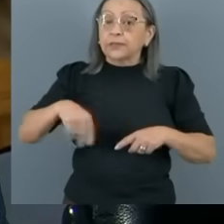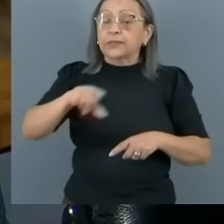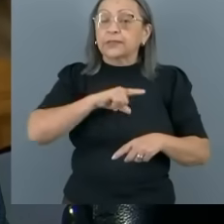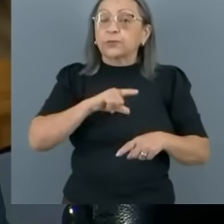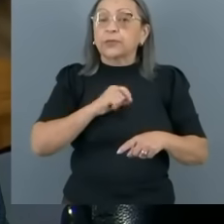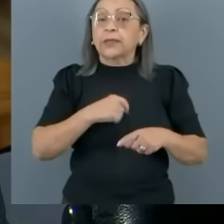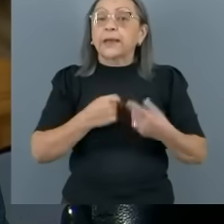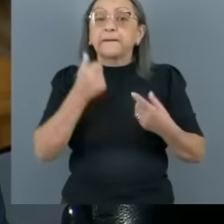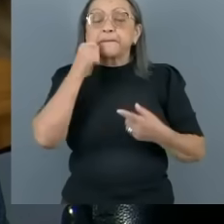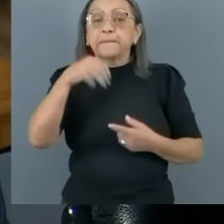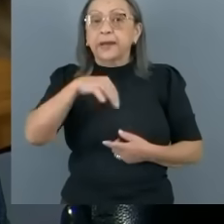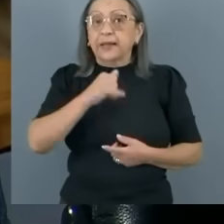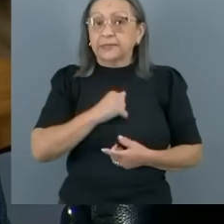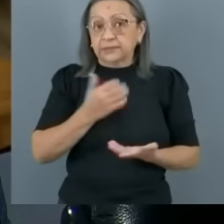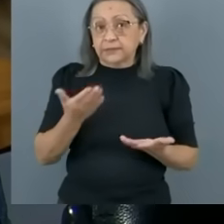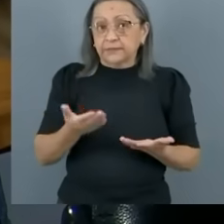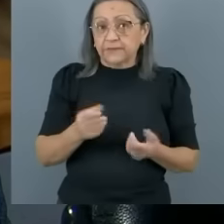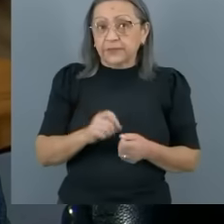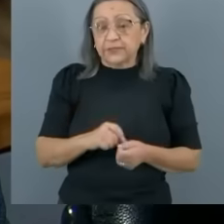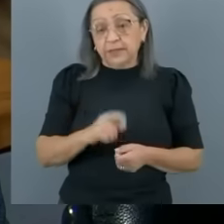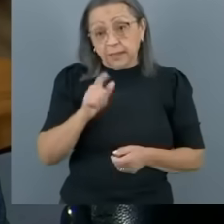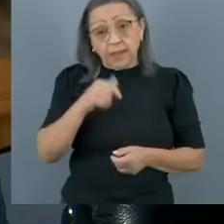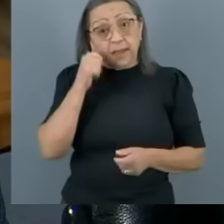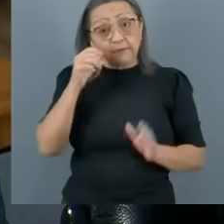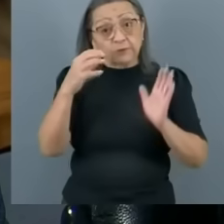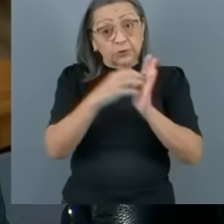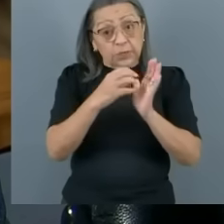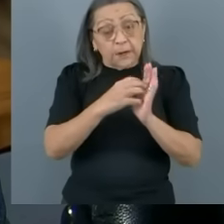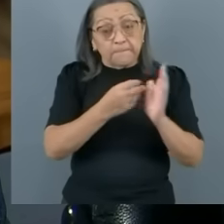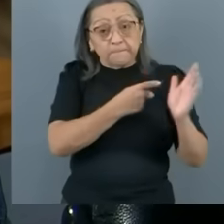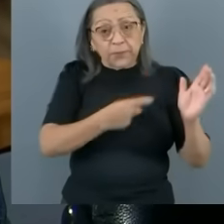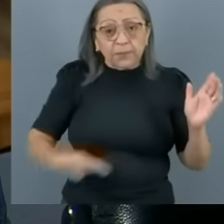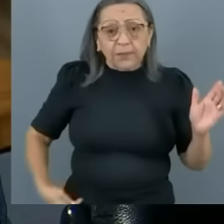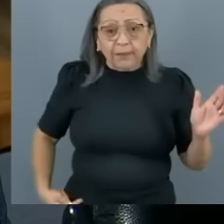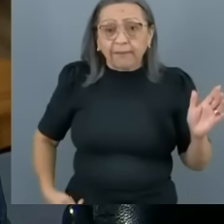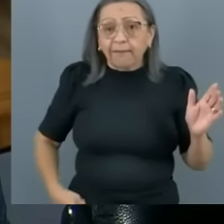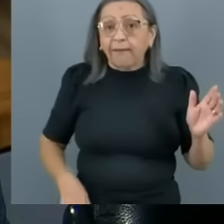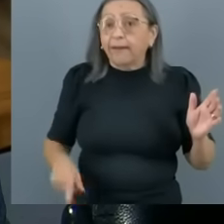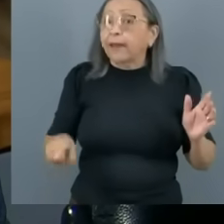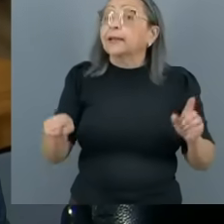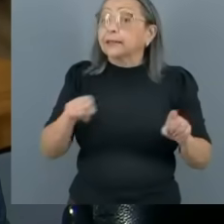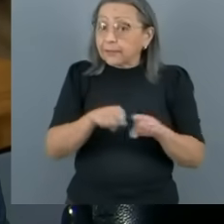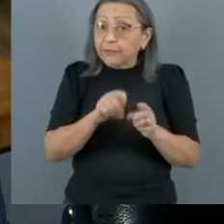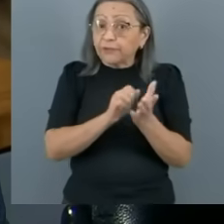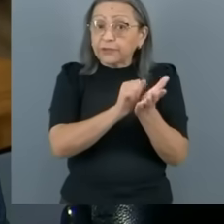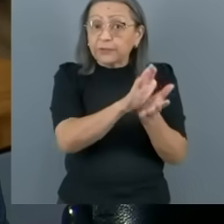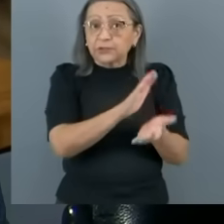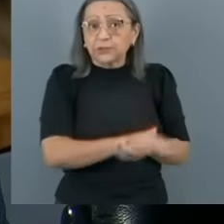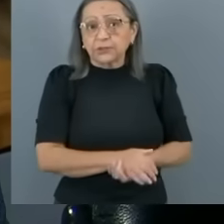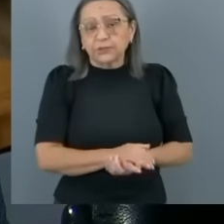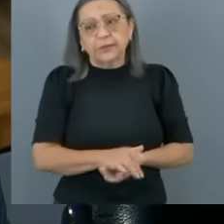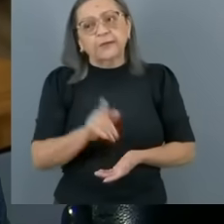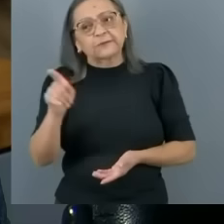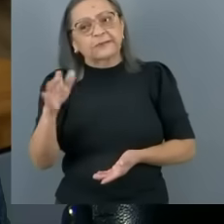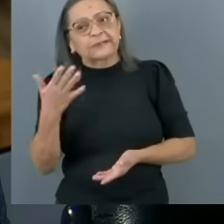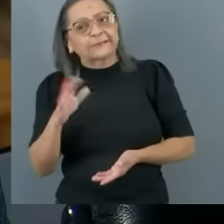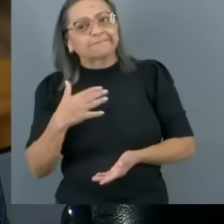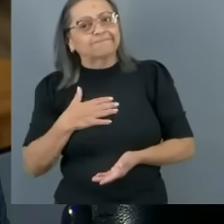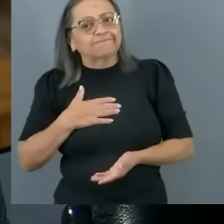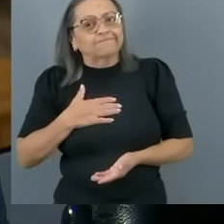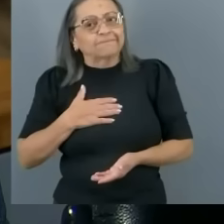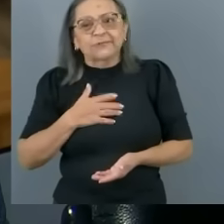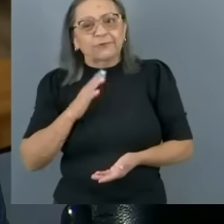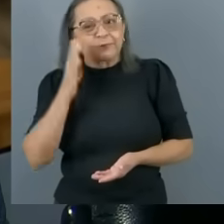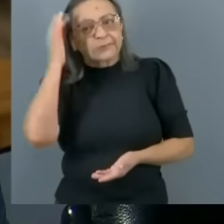Márcia impetrou como funcionária pública, como servidora, ela foi demitida. Vossa Excelência talvez não tenha sido bem